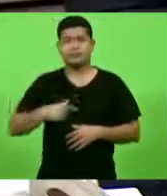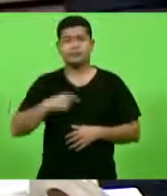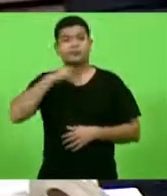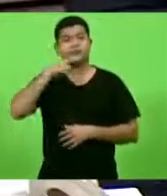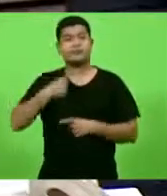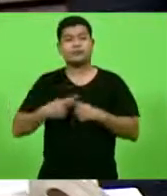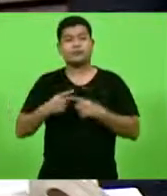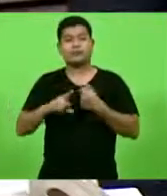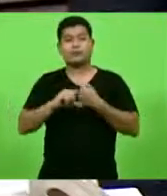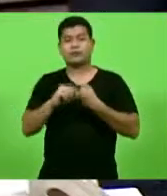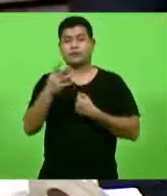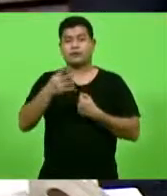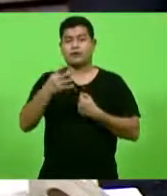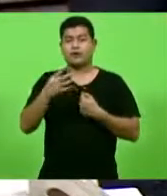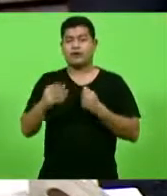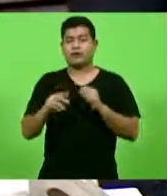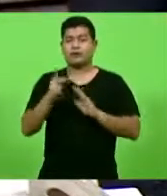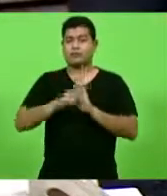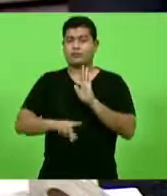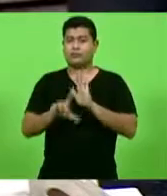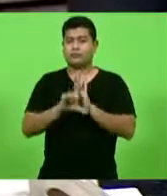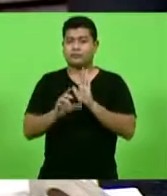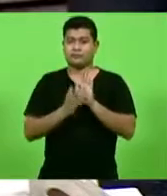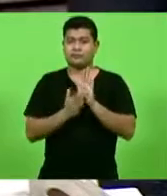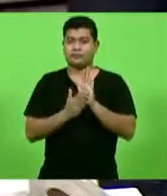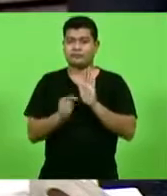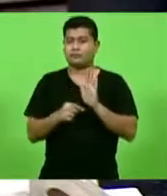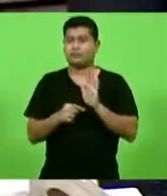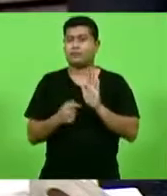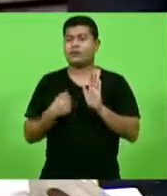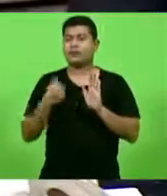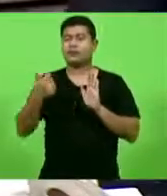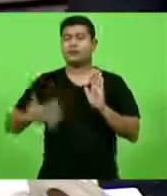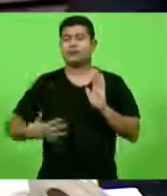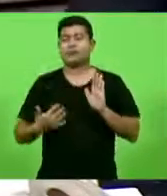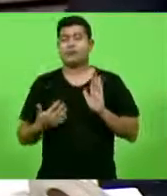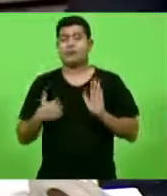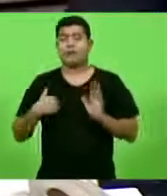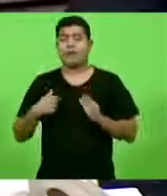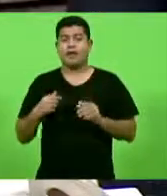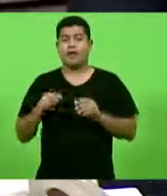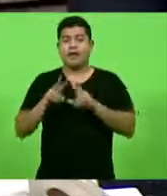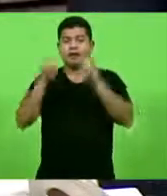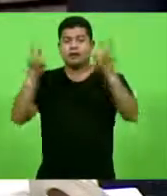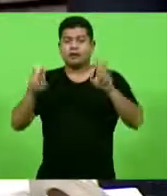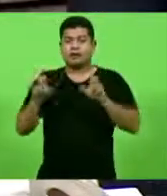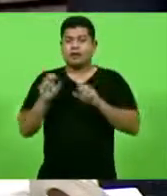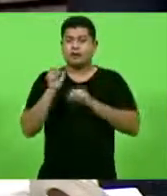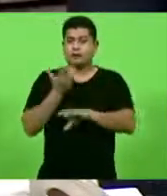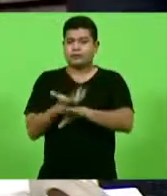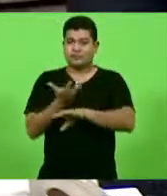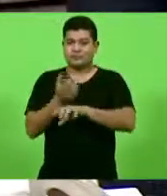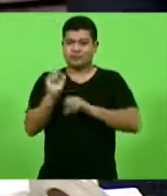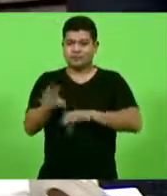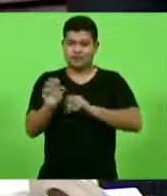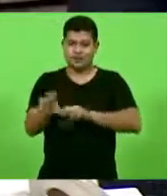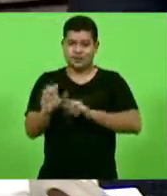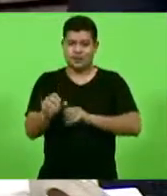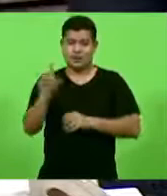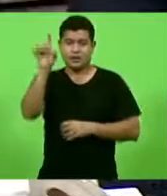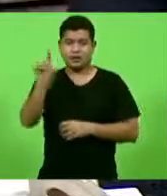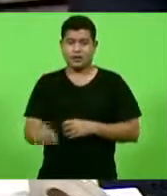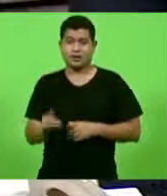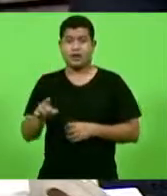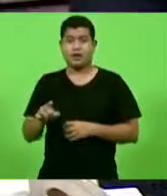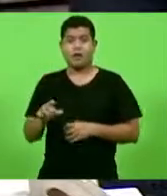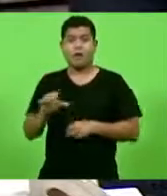artigo 4 da proposta de lei fala o seguinte: essa matéria de direito será lecionada por alunos do curso de